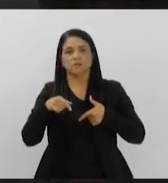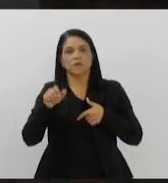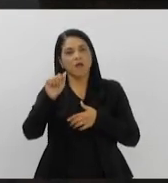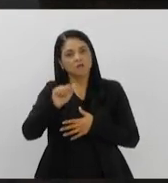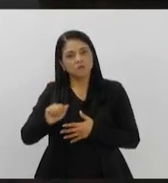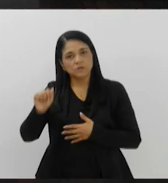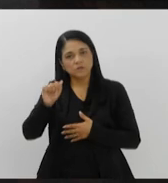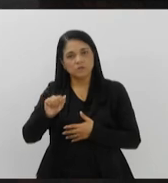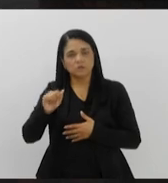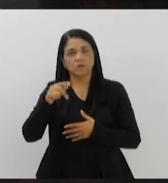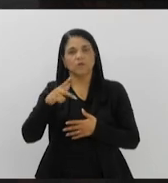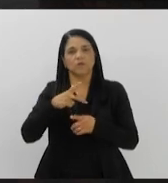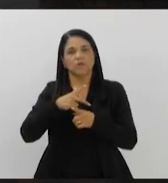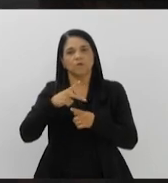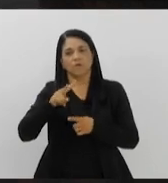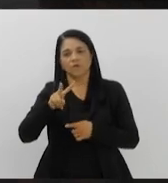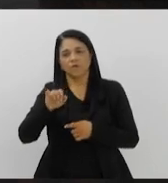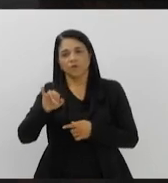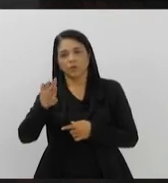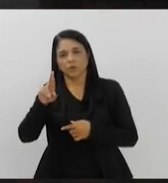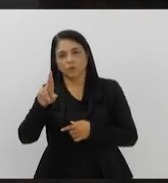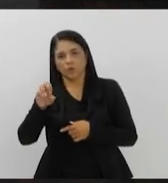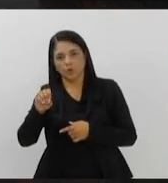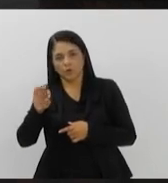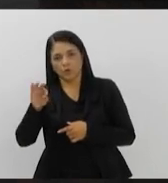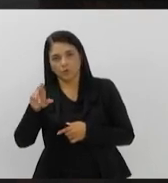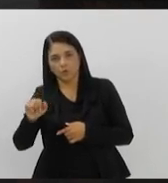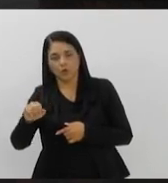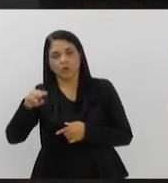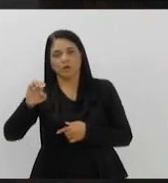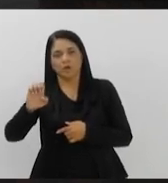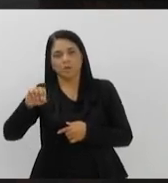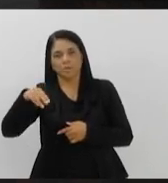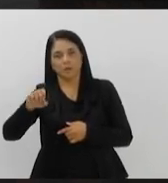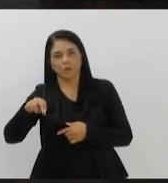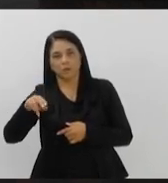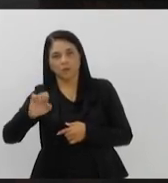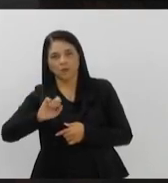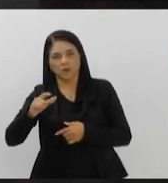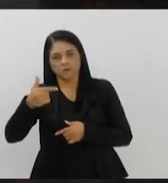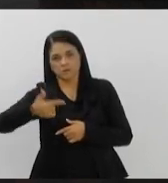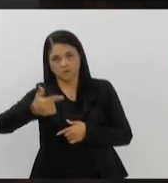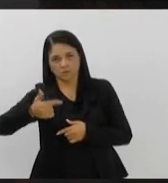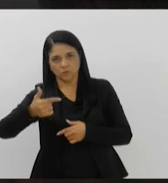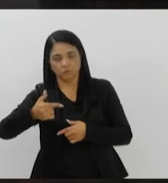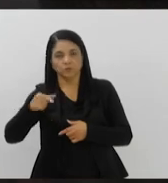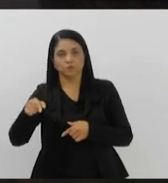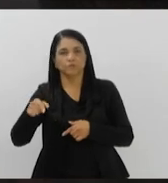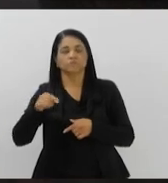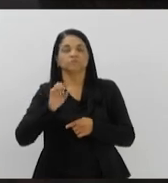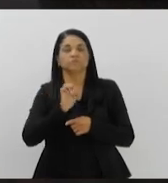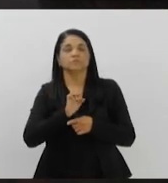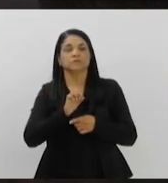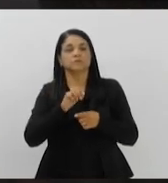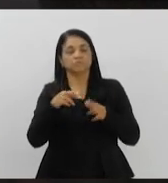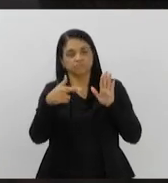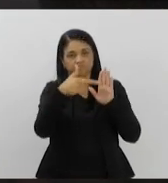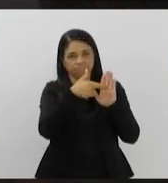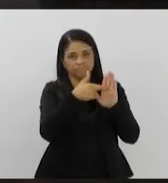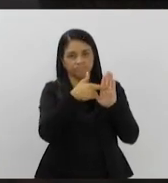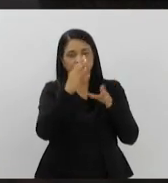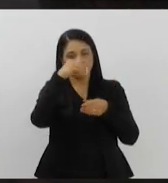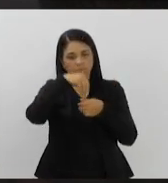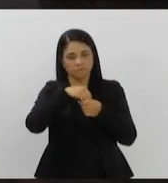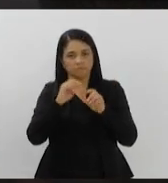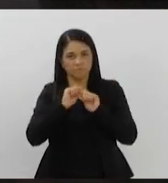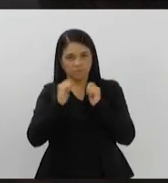Associação Vitório Emanuele II, de Porto Real, Rio de Janeiro. Parecer da Comissão de Normas Internas e Proposições